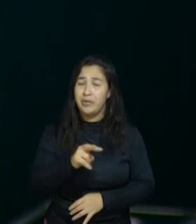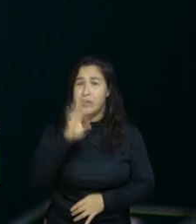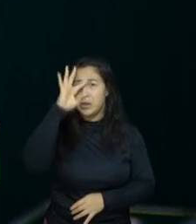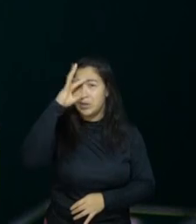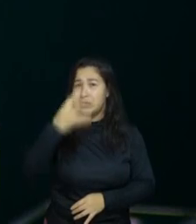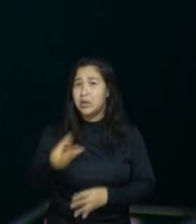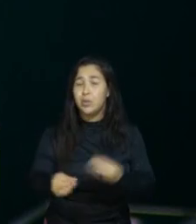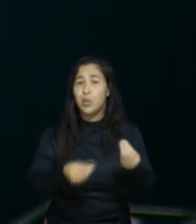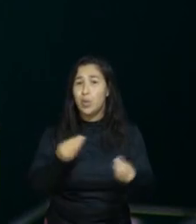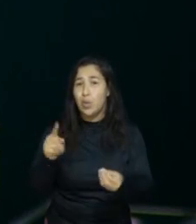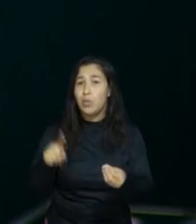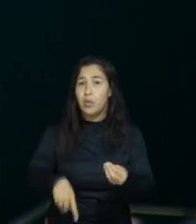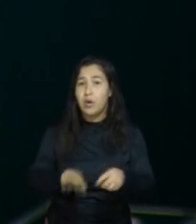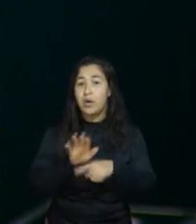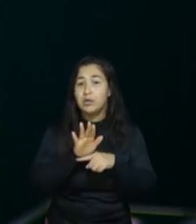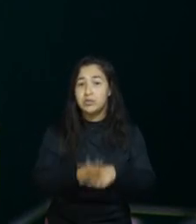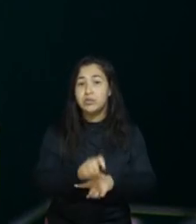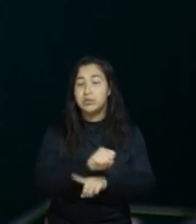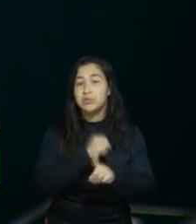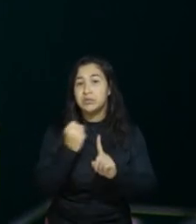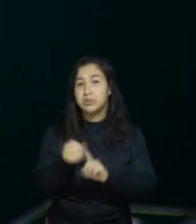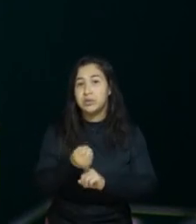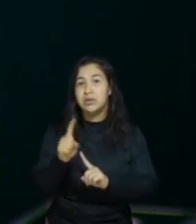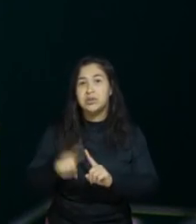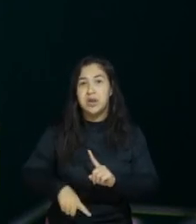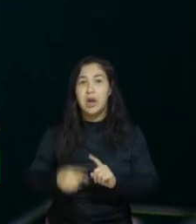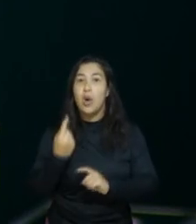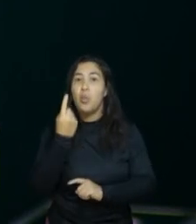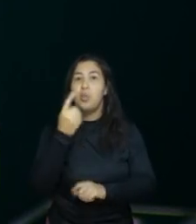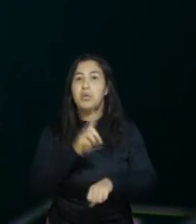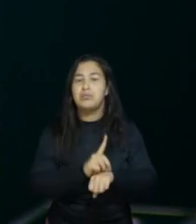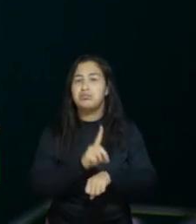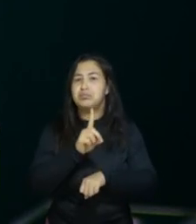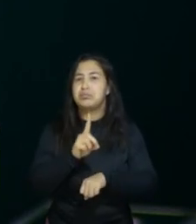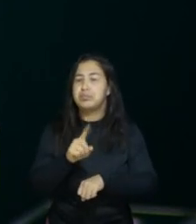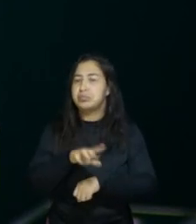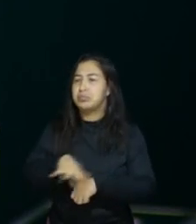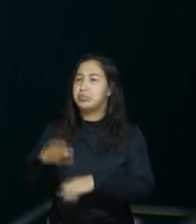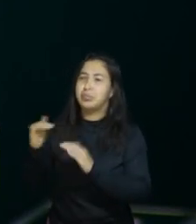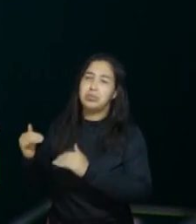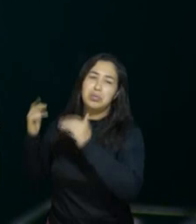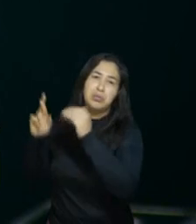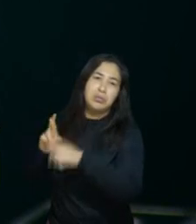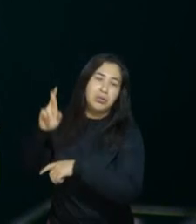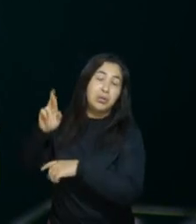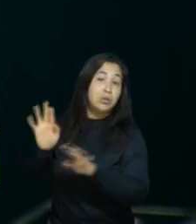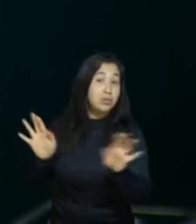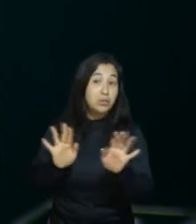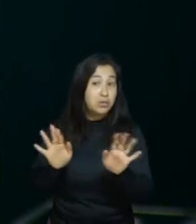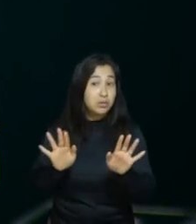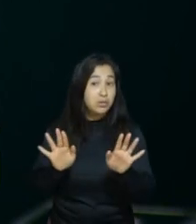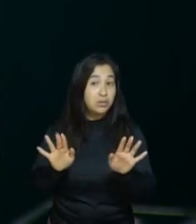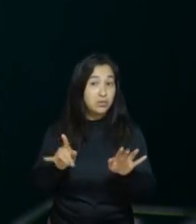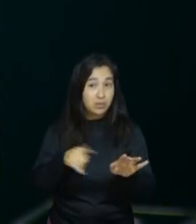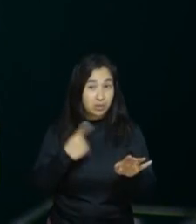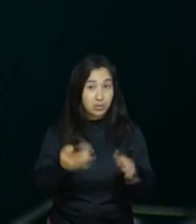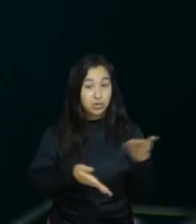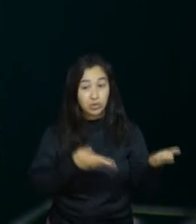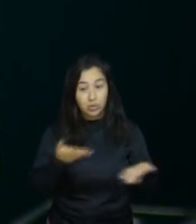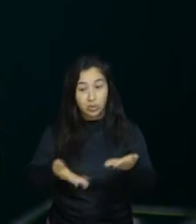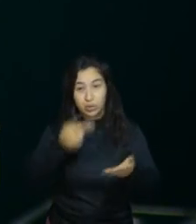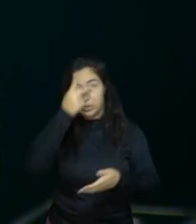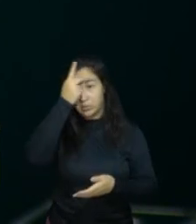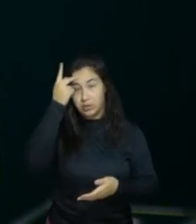a sociedade. O hospital não é de uma diretoria, o hospital é da sociedade e nós temos divulgado dessa forma.